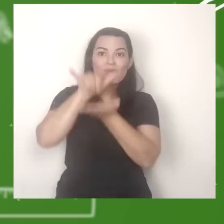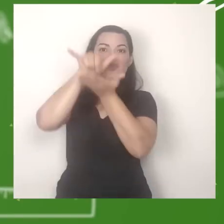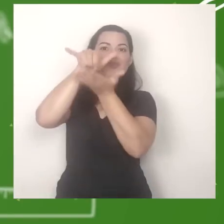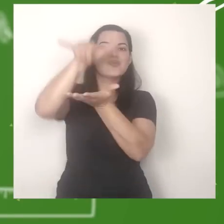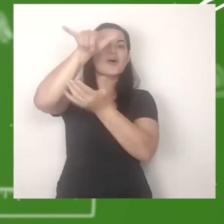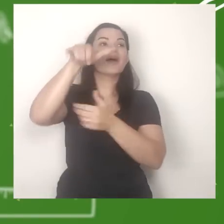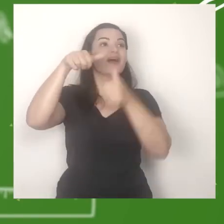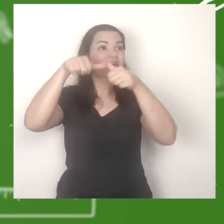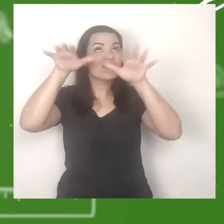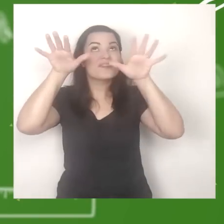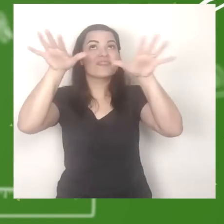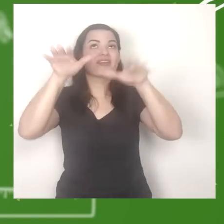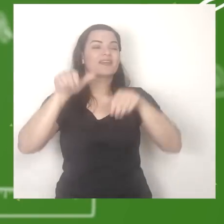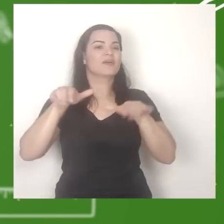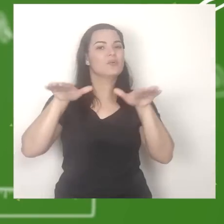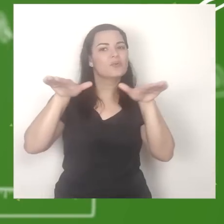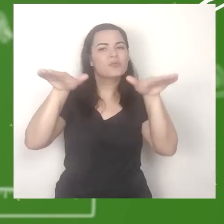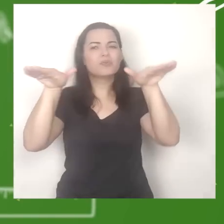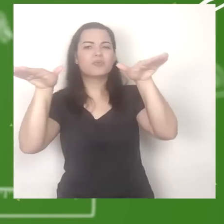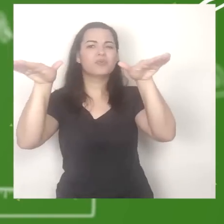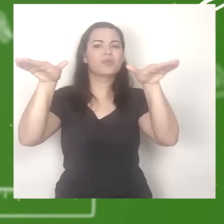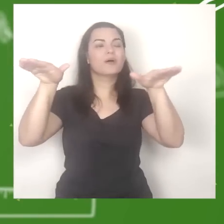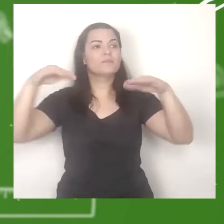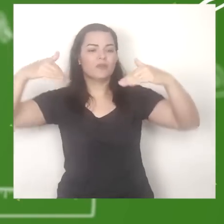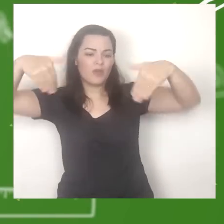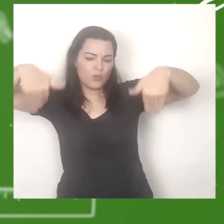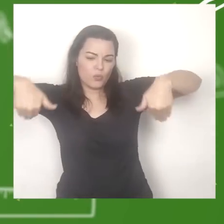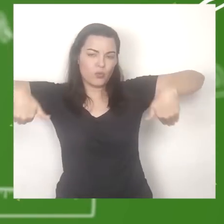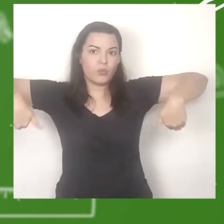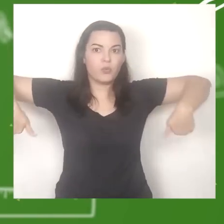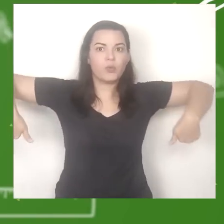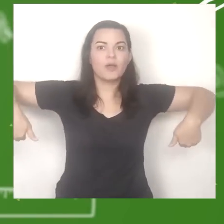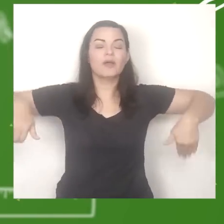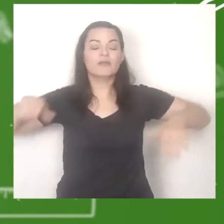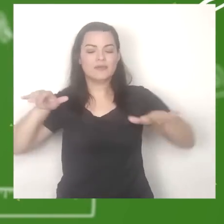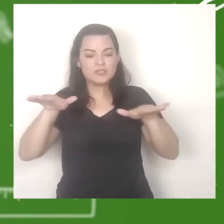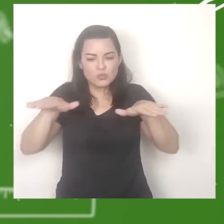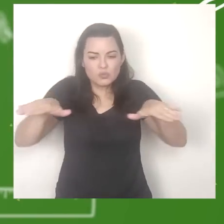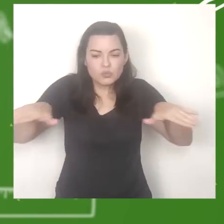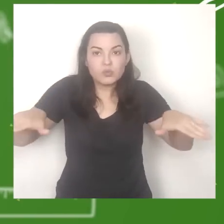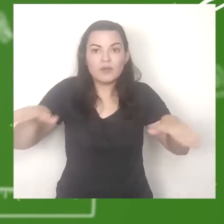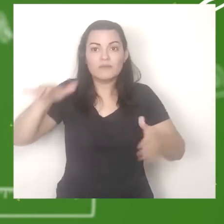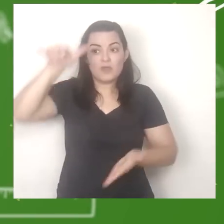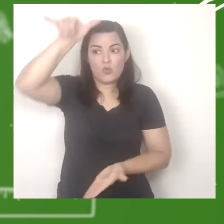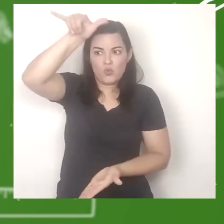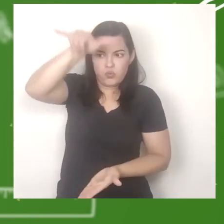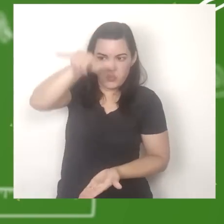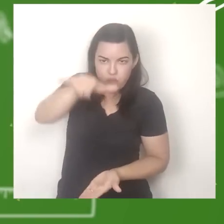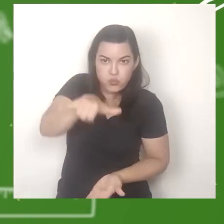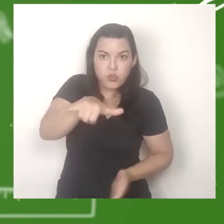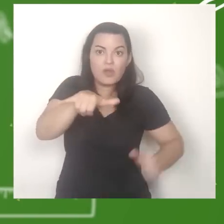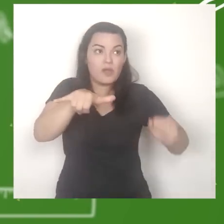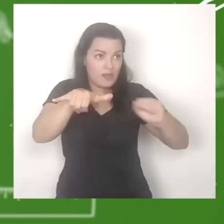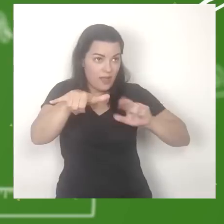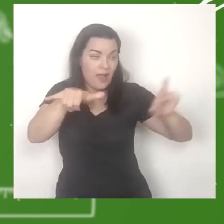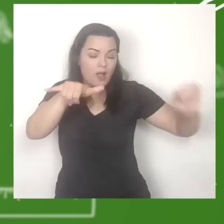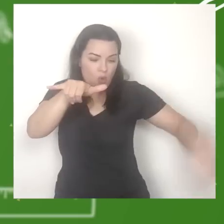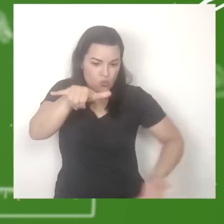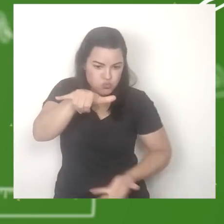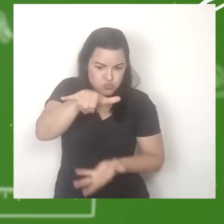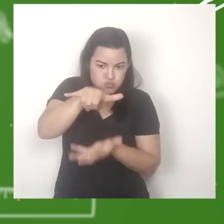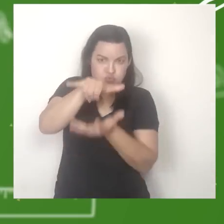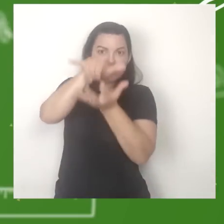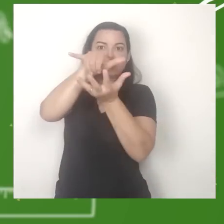Kika. As minhas asas inclinadas fazem força sobre o ar e o empurram para baixo. O ar reage